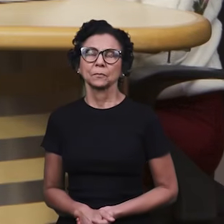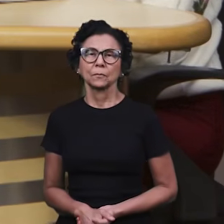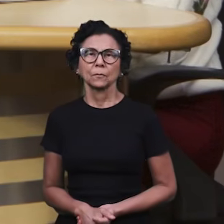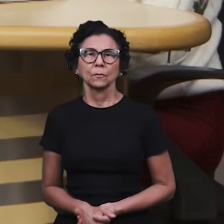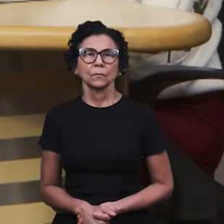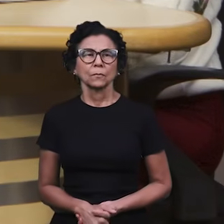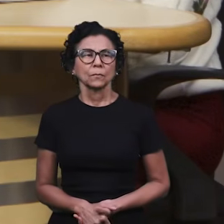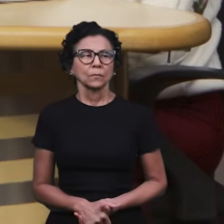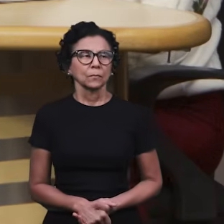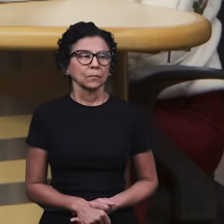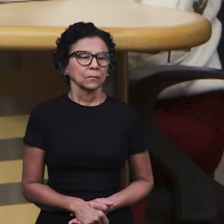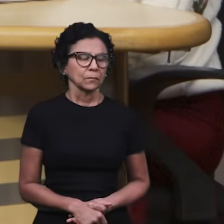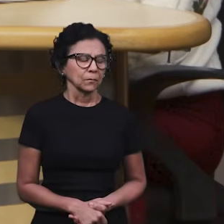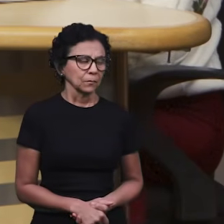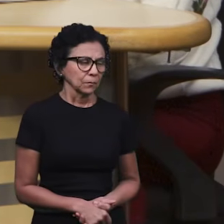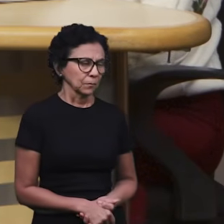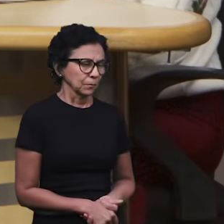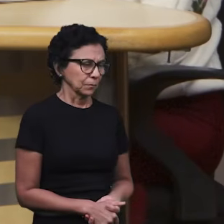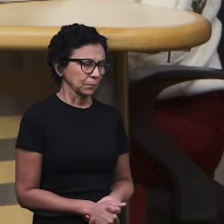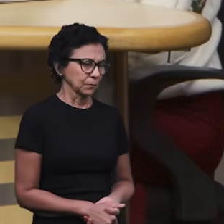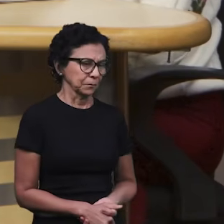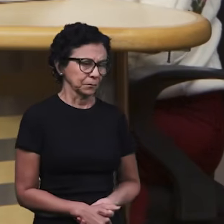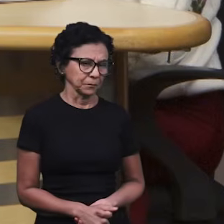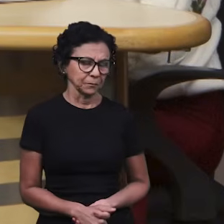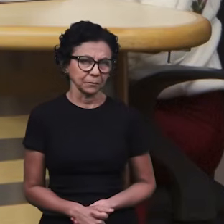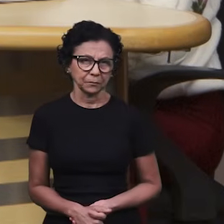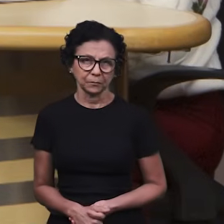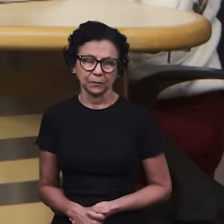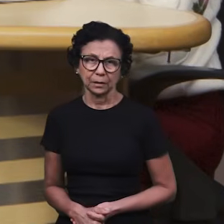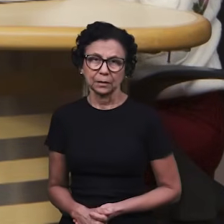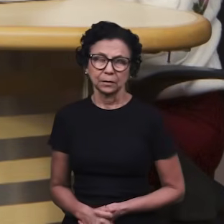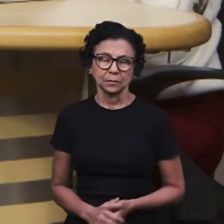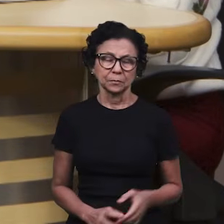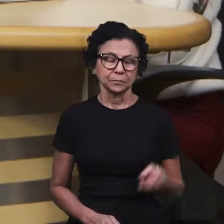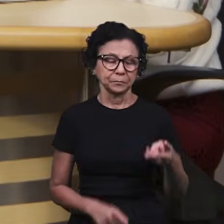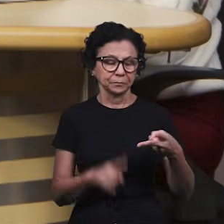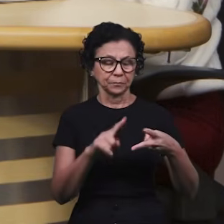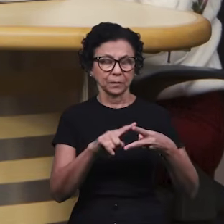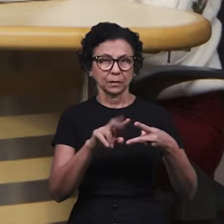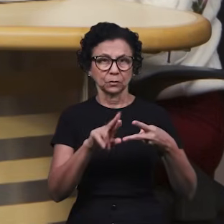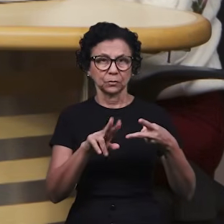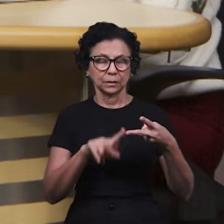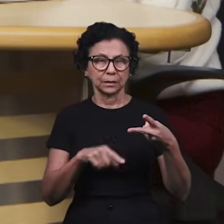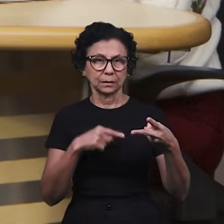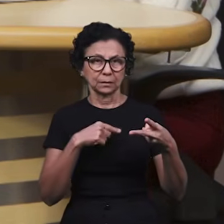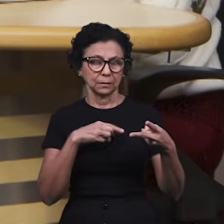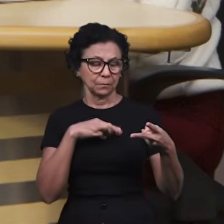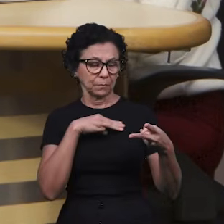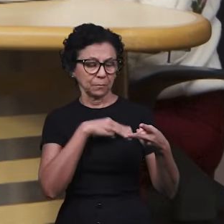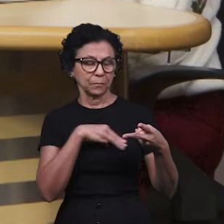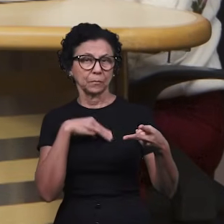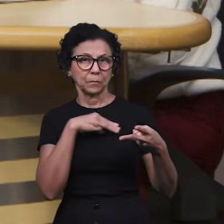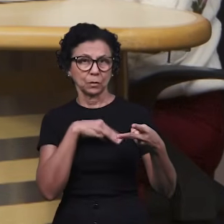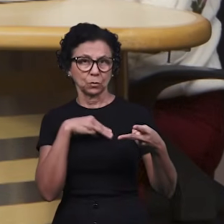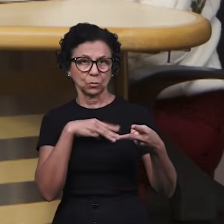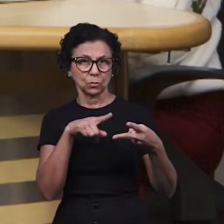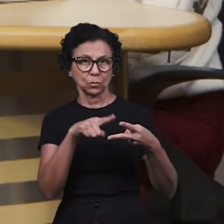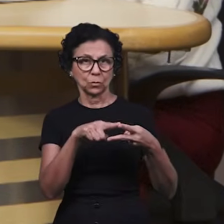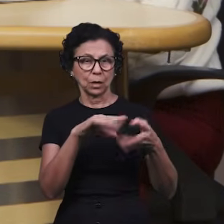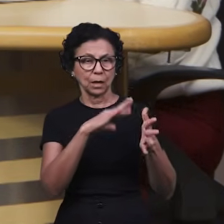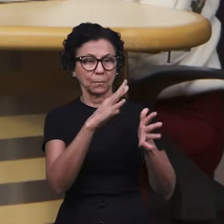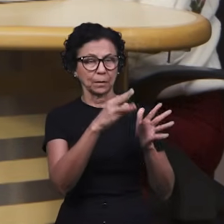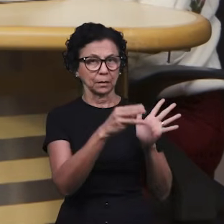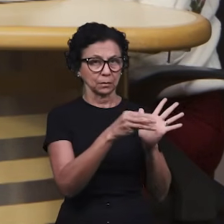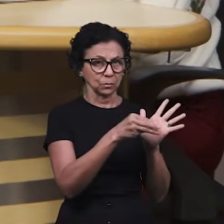um pouco sobre a diferença da missão Amazônia e da missão transamazônica.